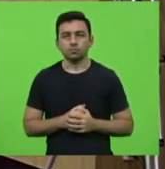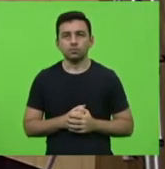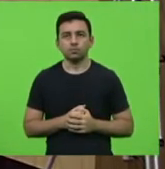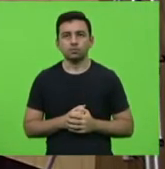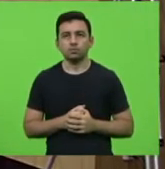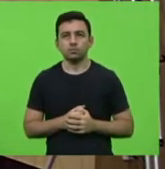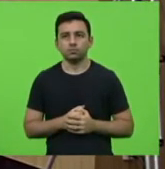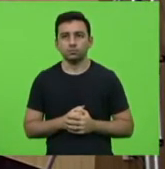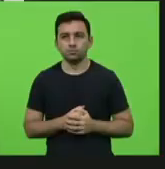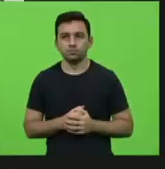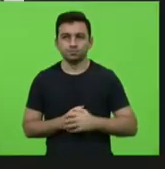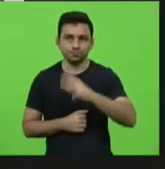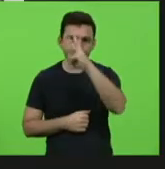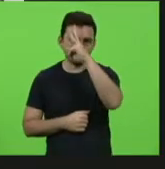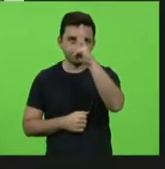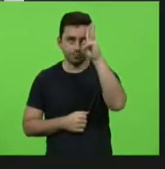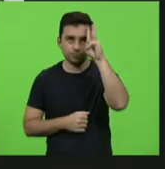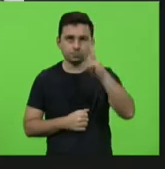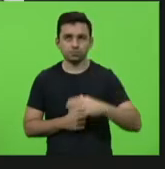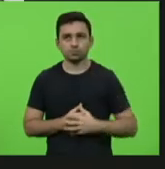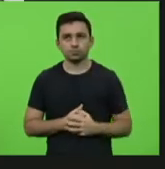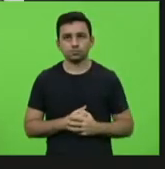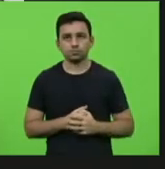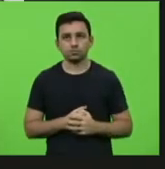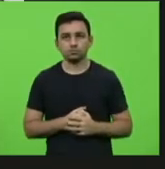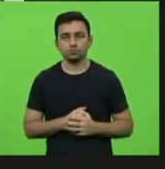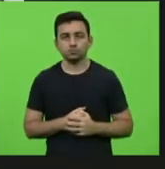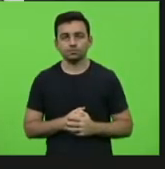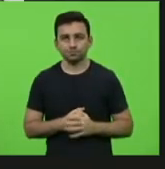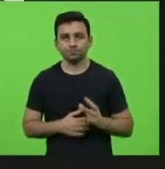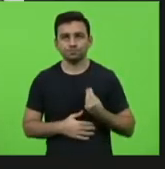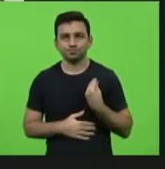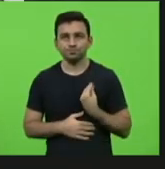Deputado Volney Weber. Deputado Volney presente.